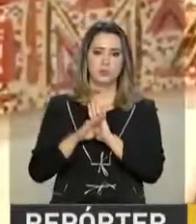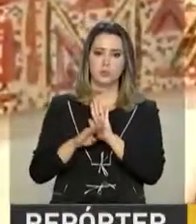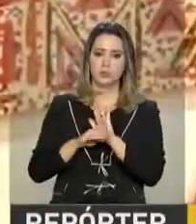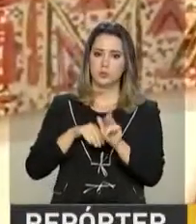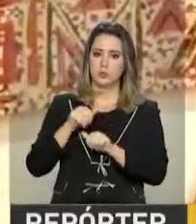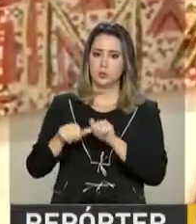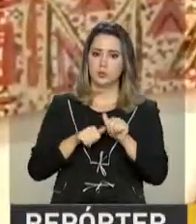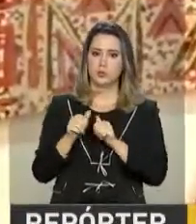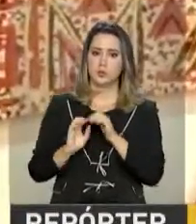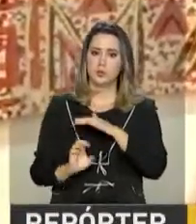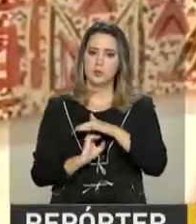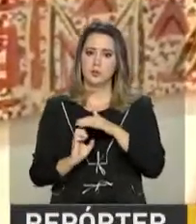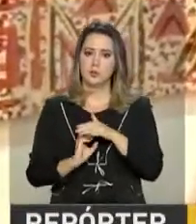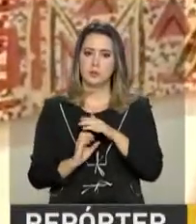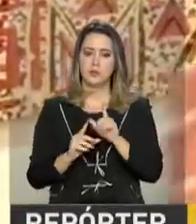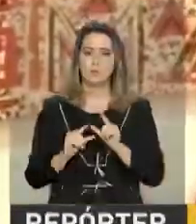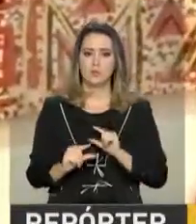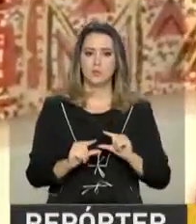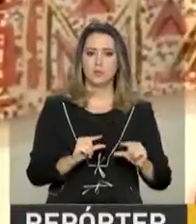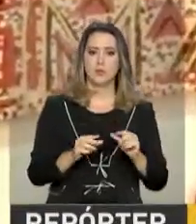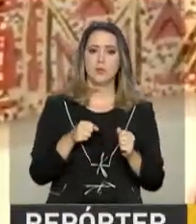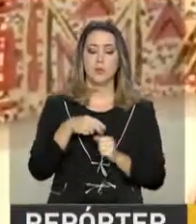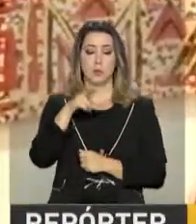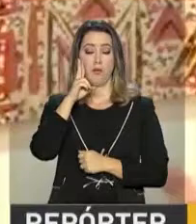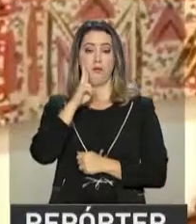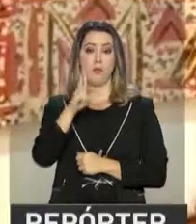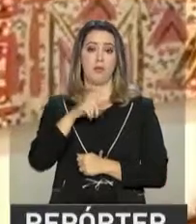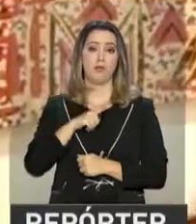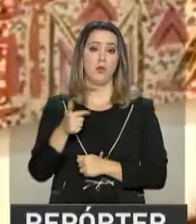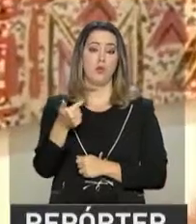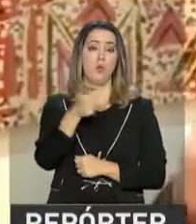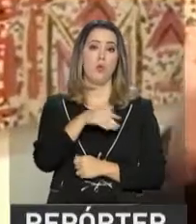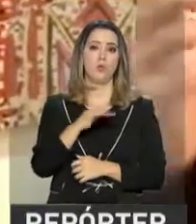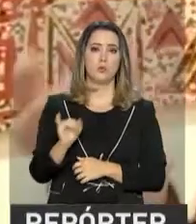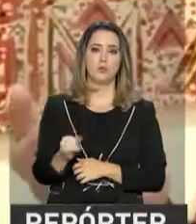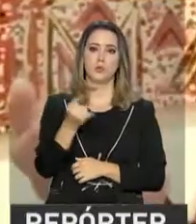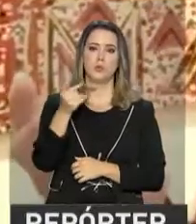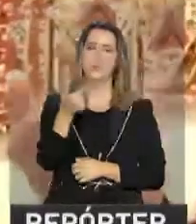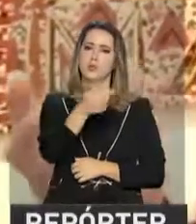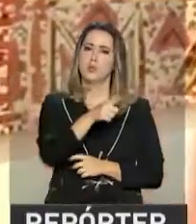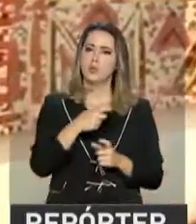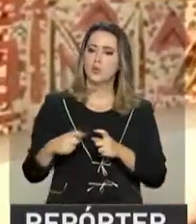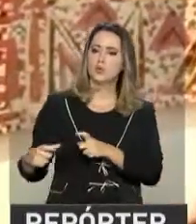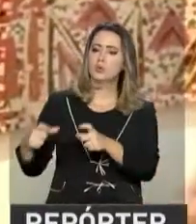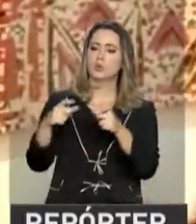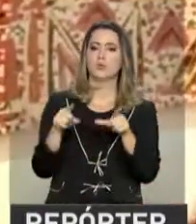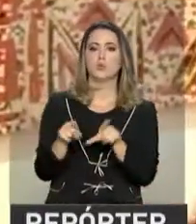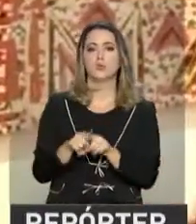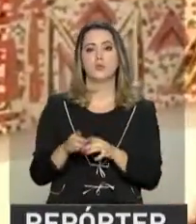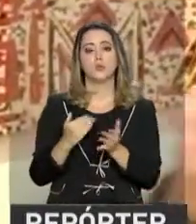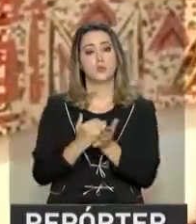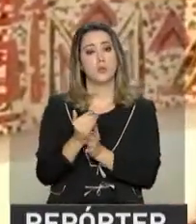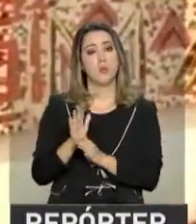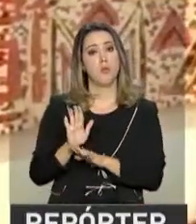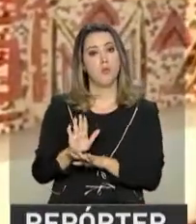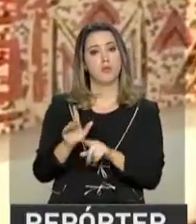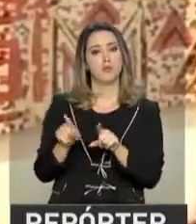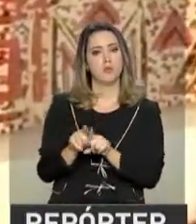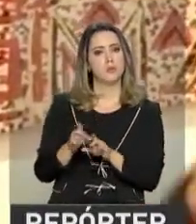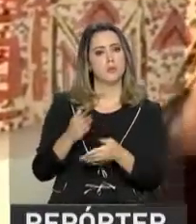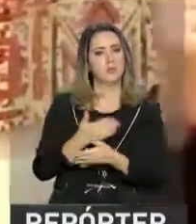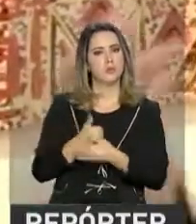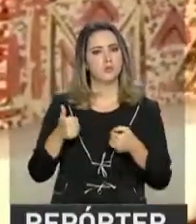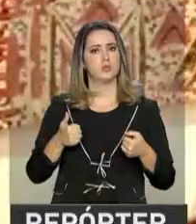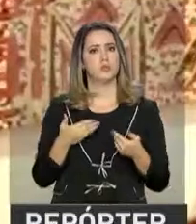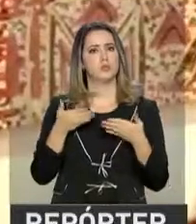mentalidade dessas startups e que elas passem sim a enxergar que existem oportunidades em outros mercados para complementar, para melhorar o